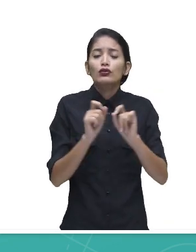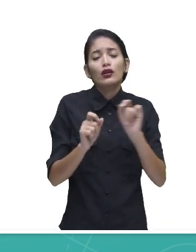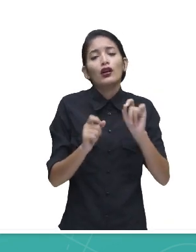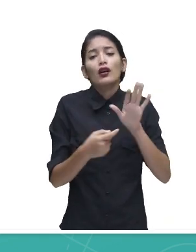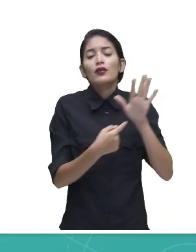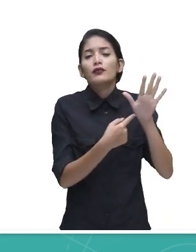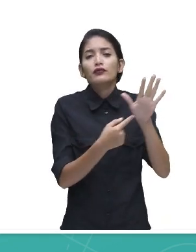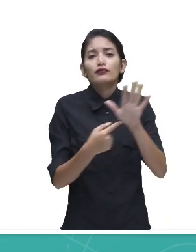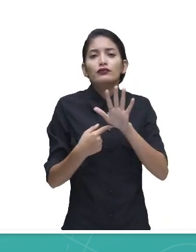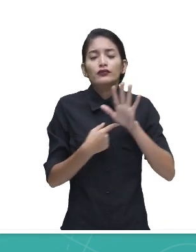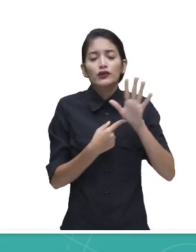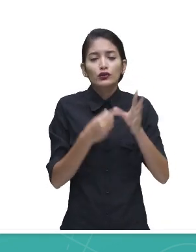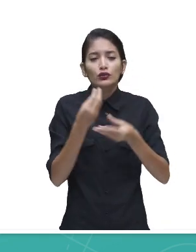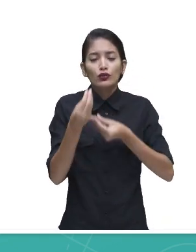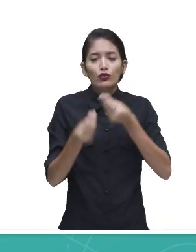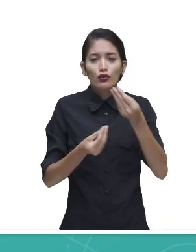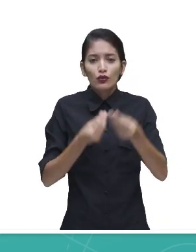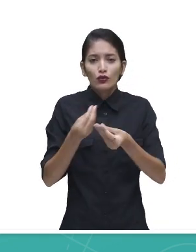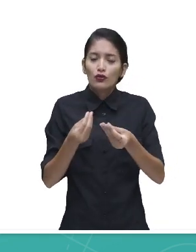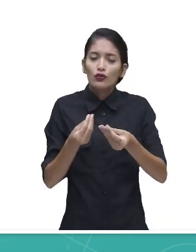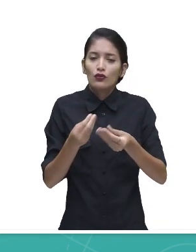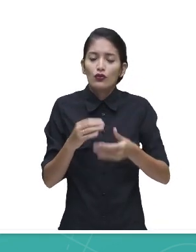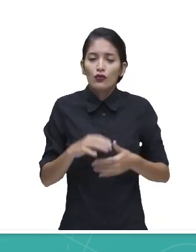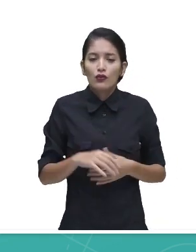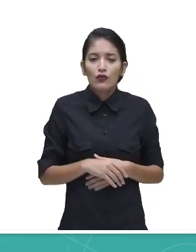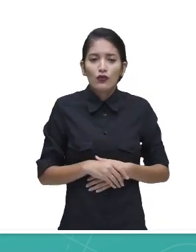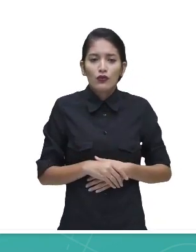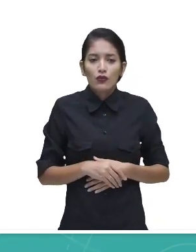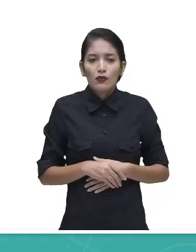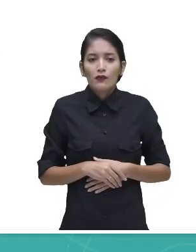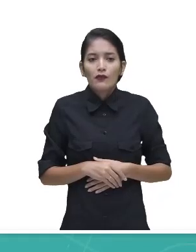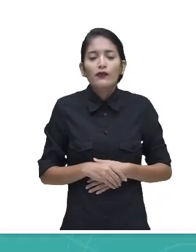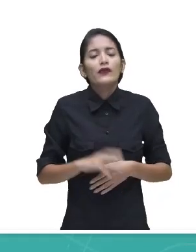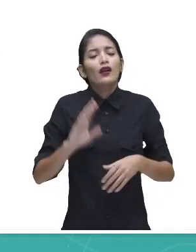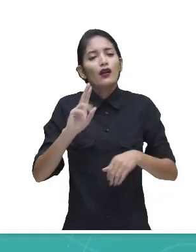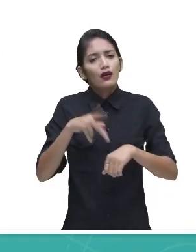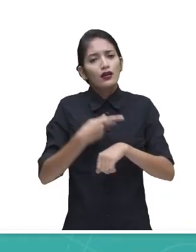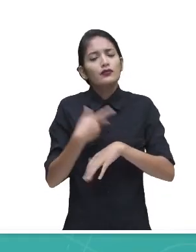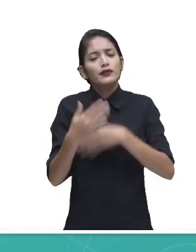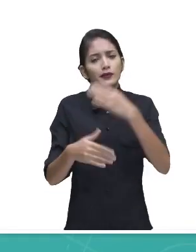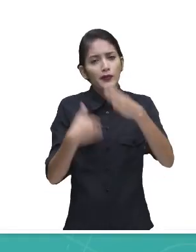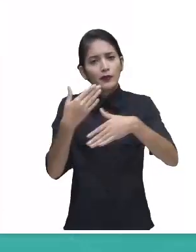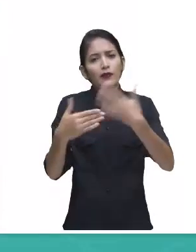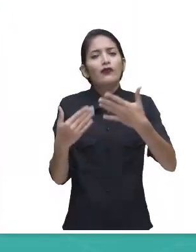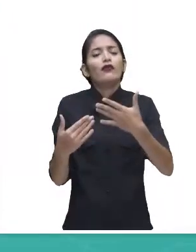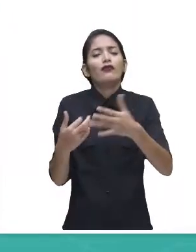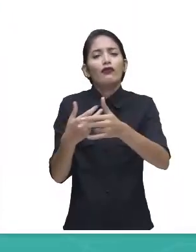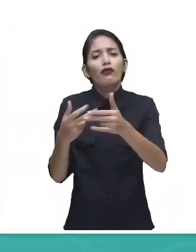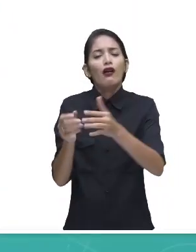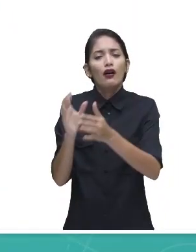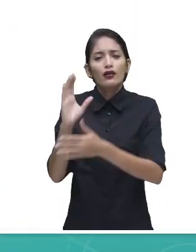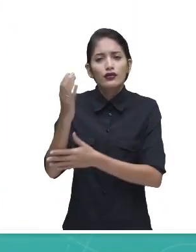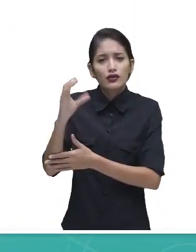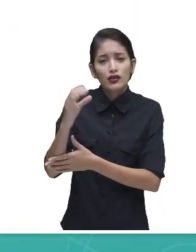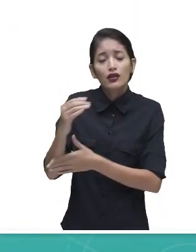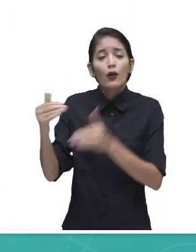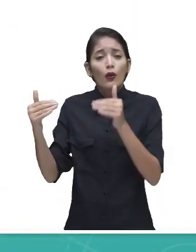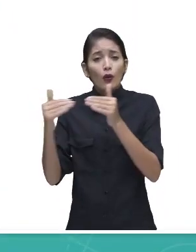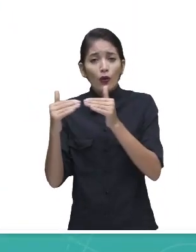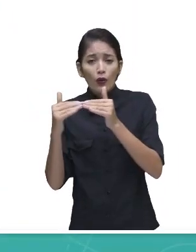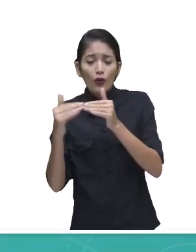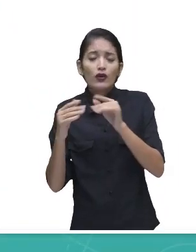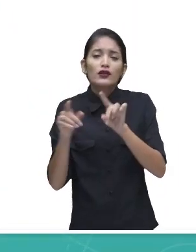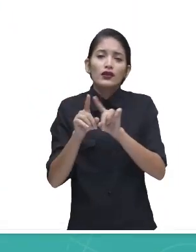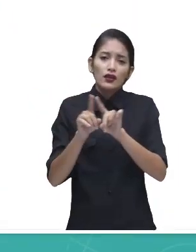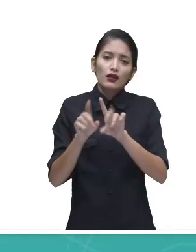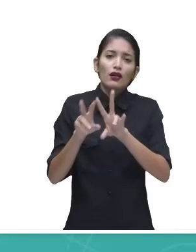composto por Copérnico, né? E depois, vários outros cientistas concordaram com ele, a exemplo do